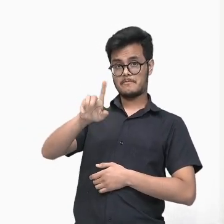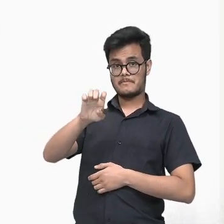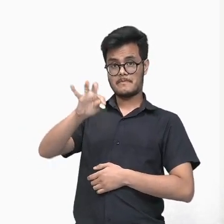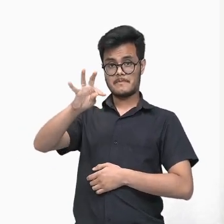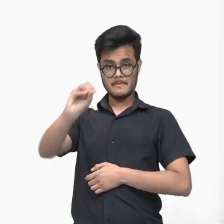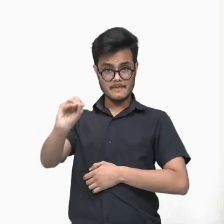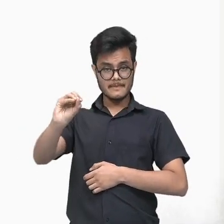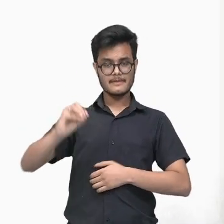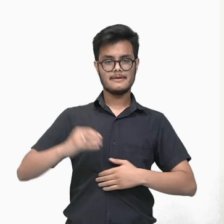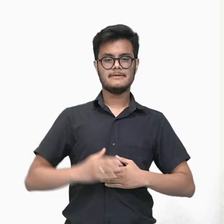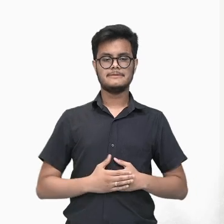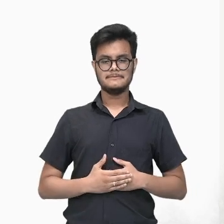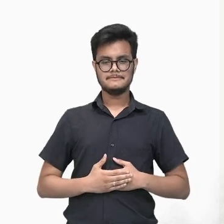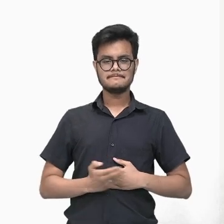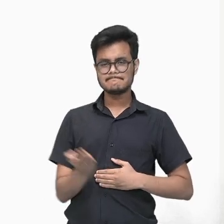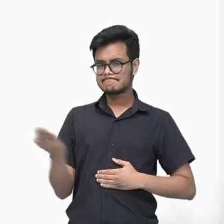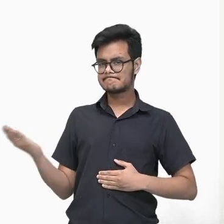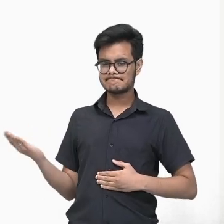de